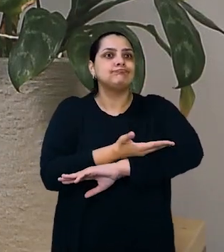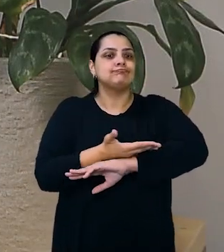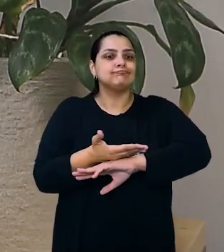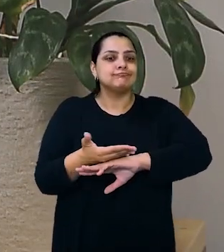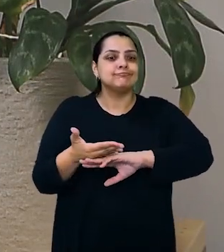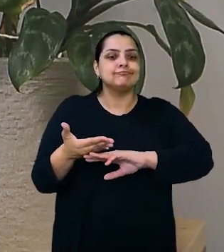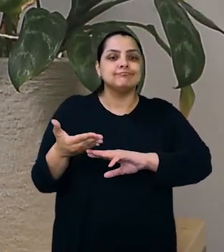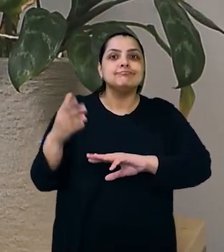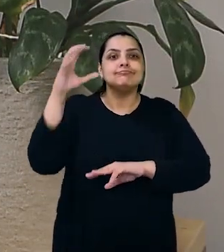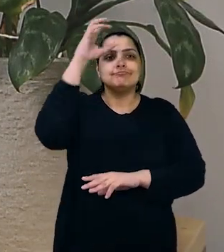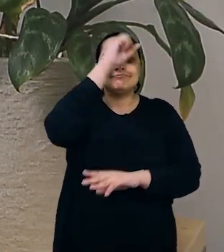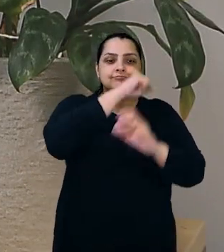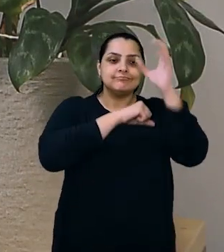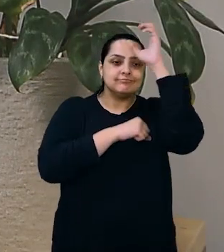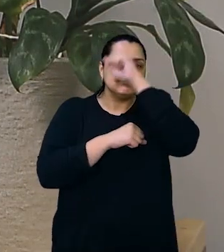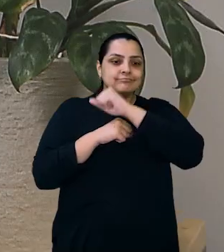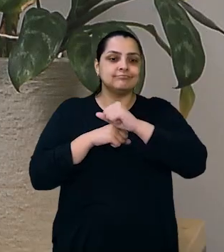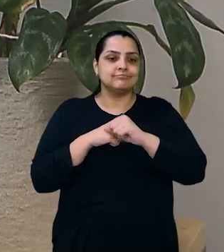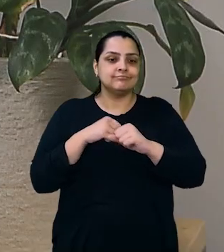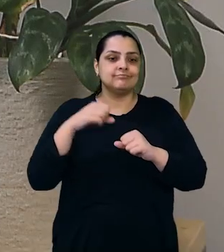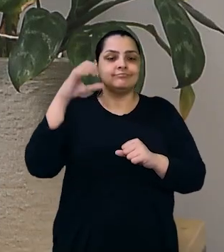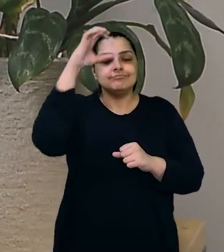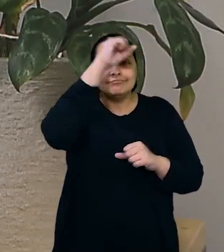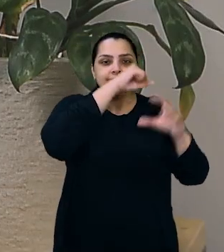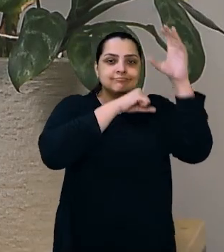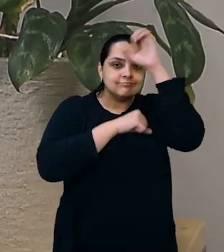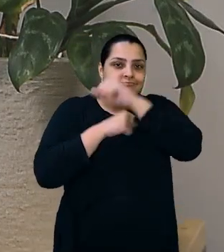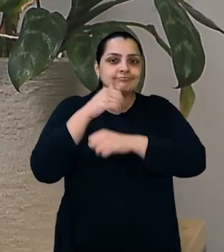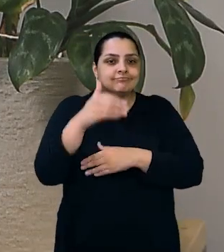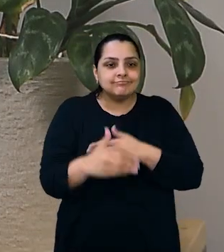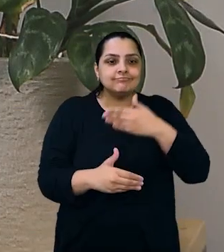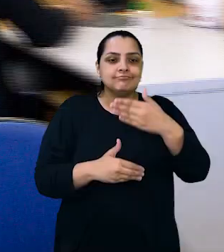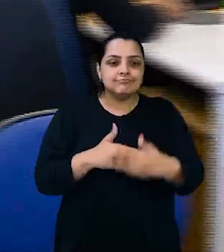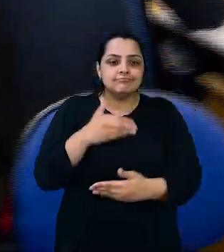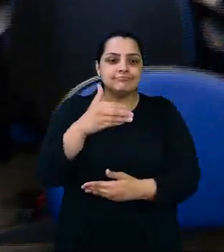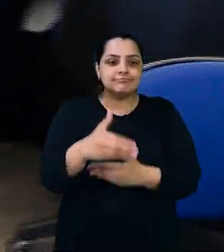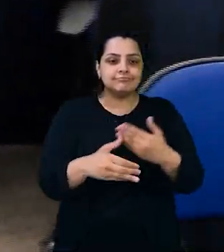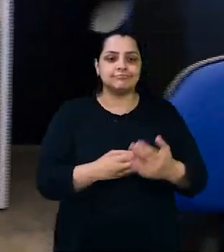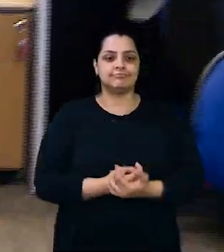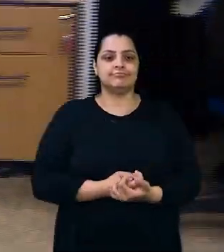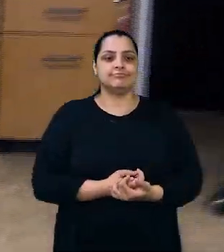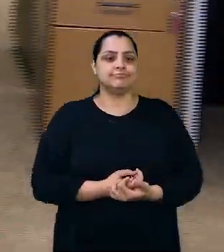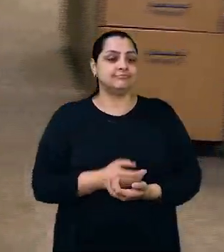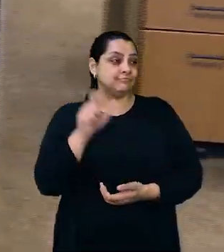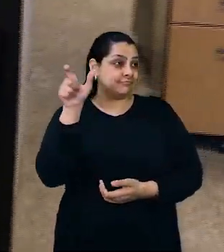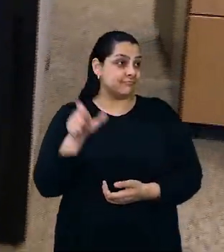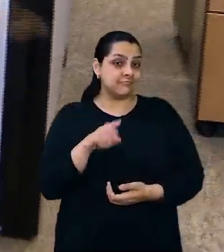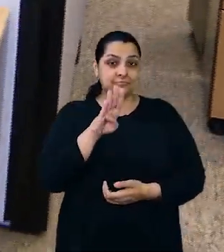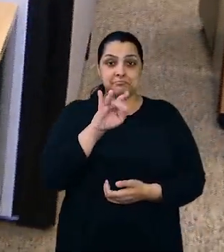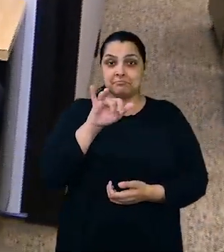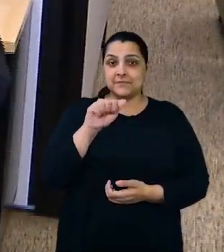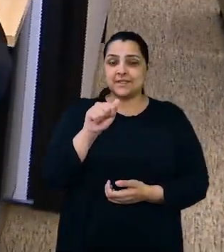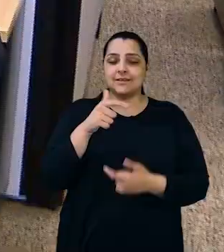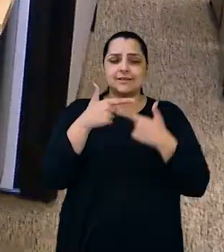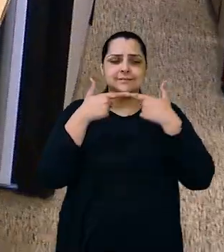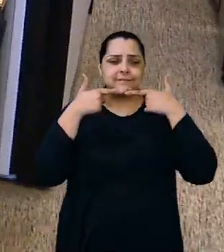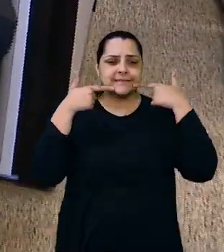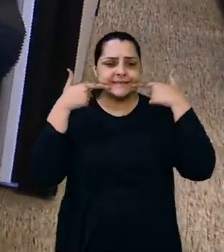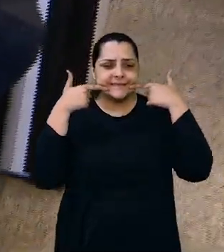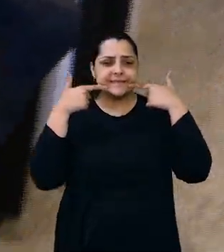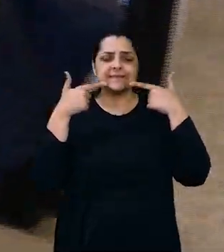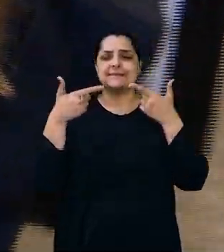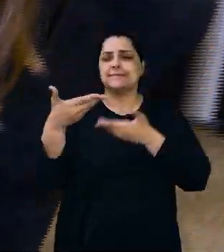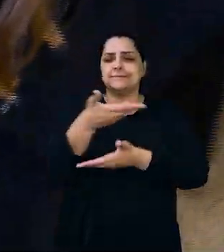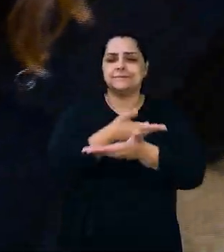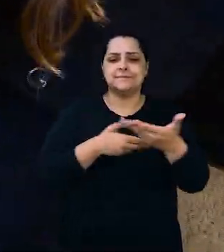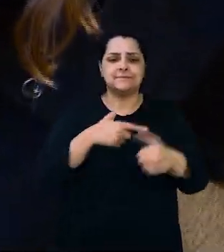acostumando e fui aprendendo. A Bia é uma pessoa muito carismática, muito